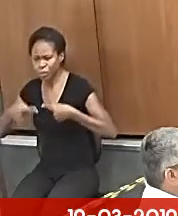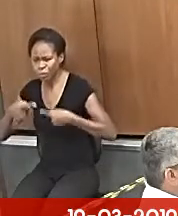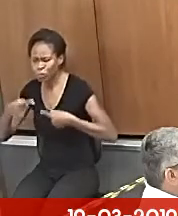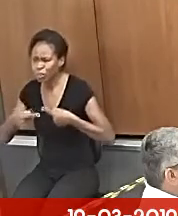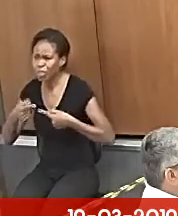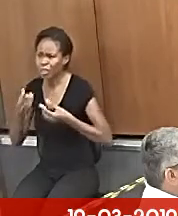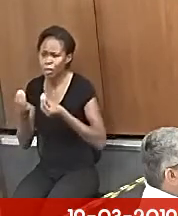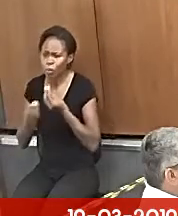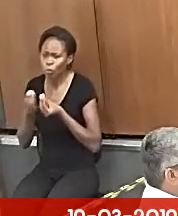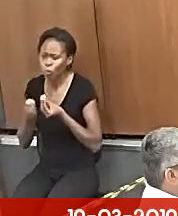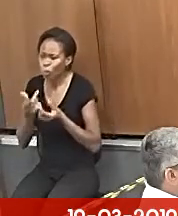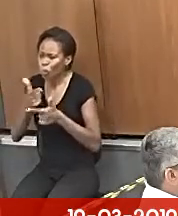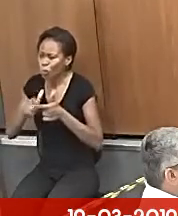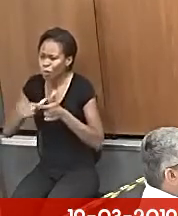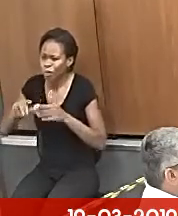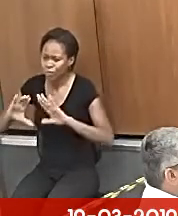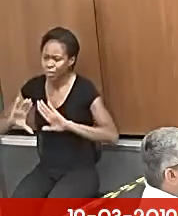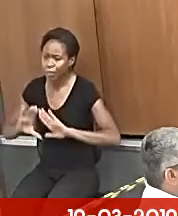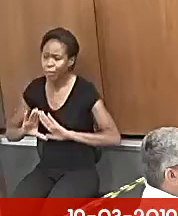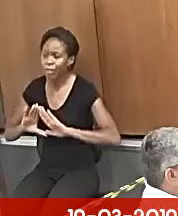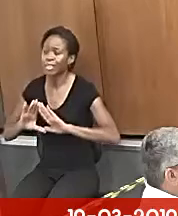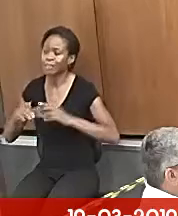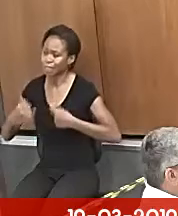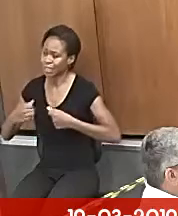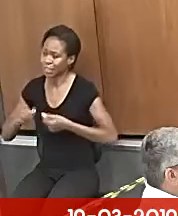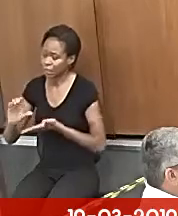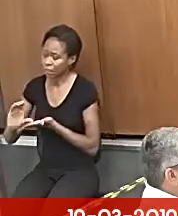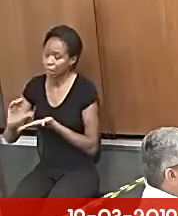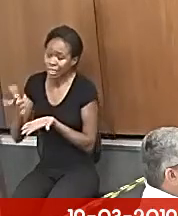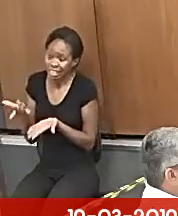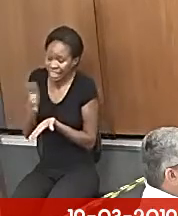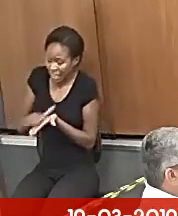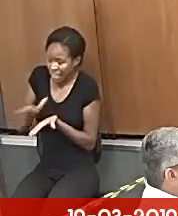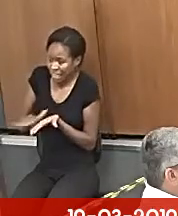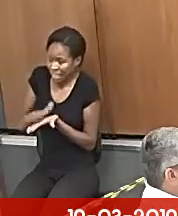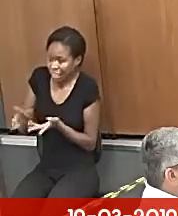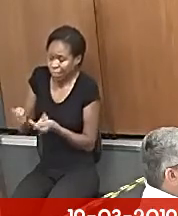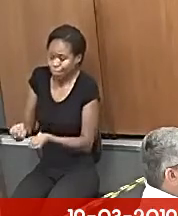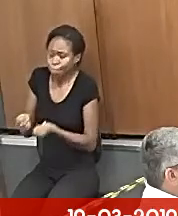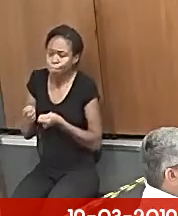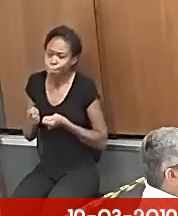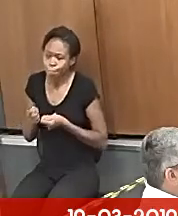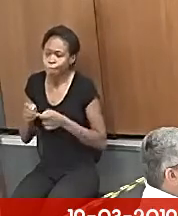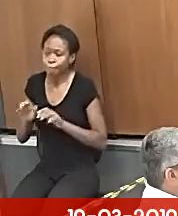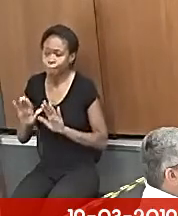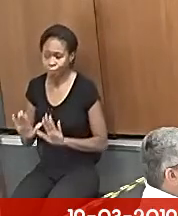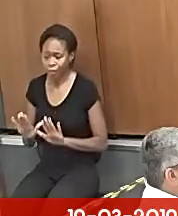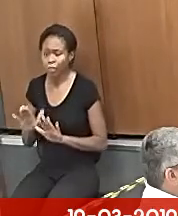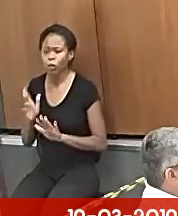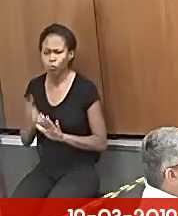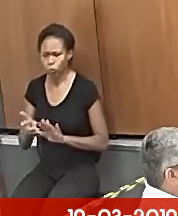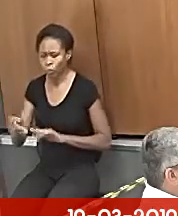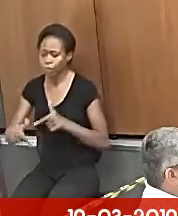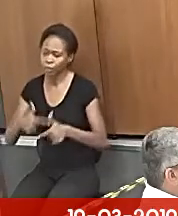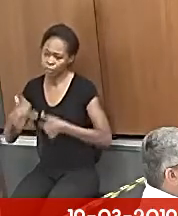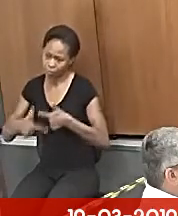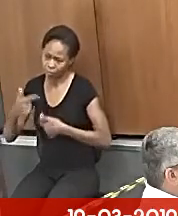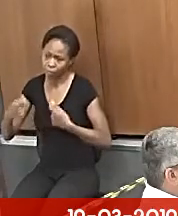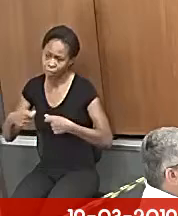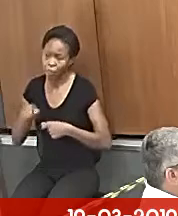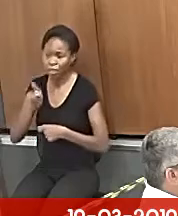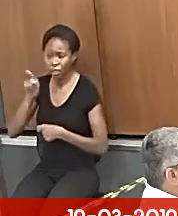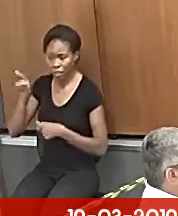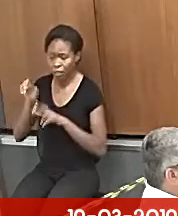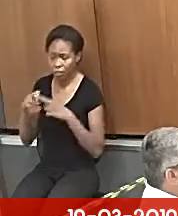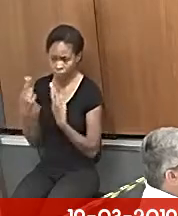têm que jogar mas desde que não atrapalhe os nossos trabalhos e lá foi discutido muito a situação e eu disse lá